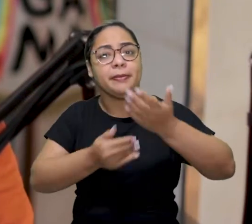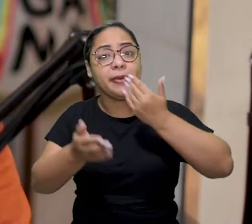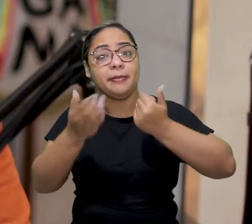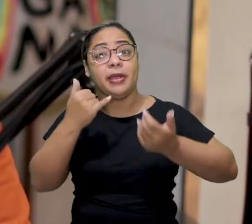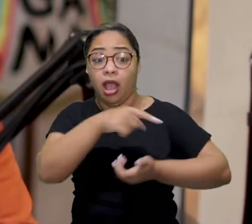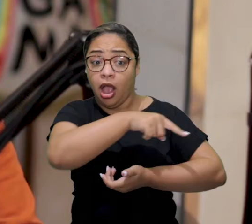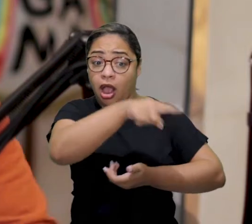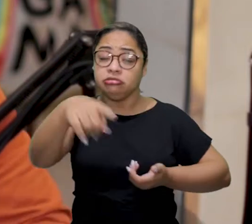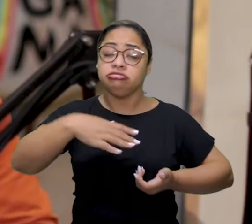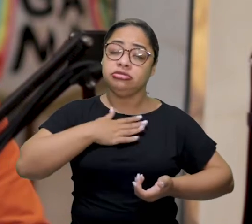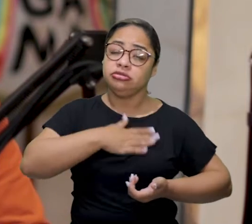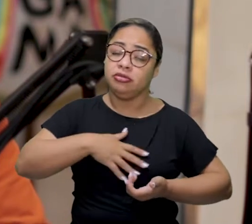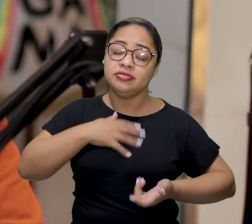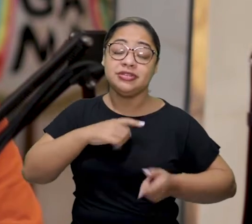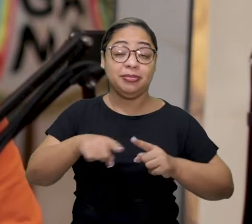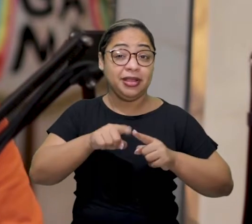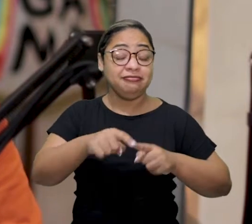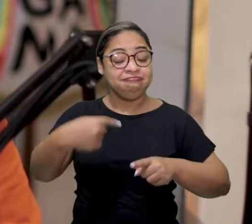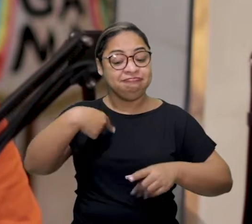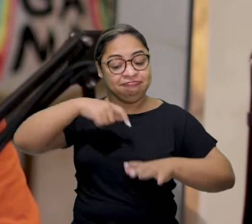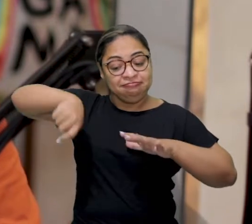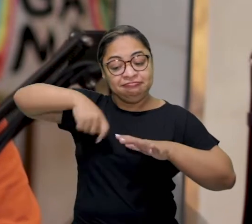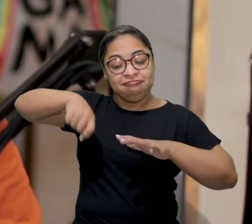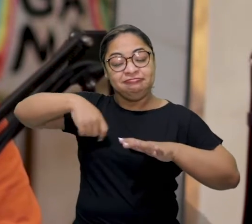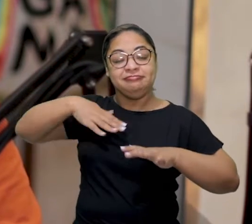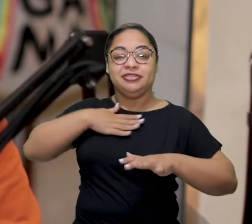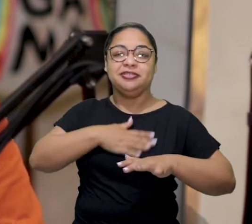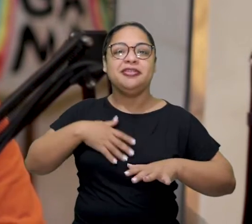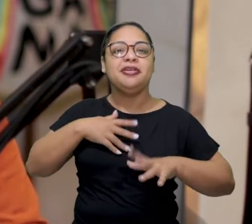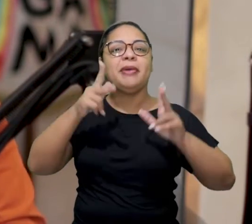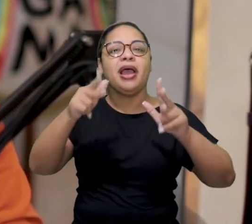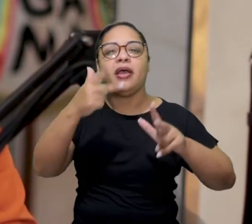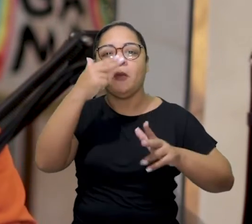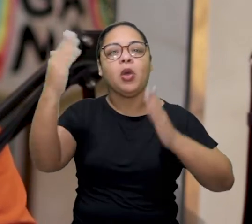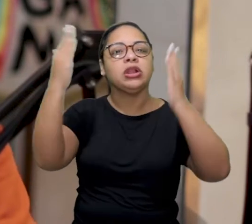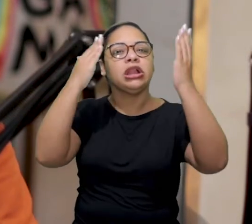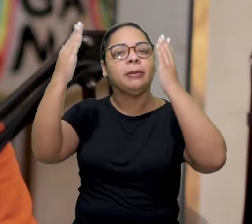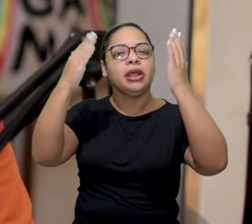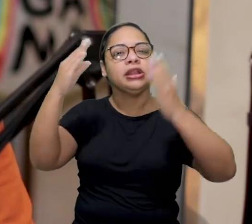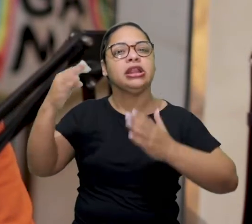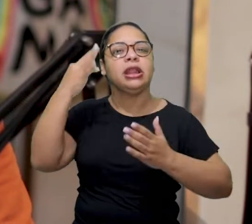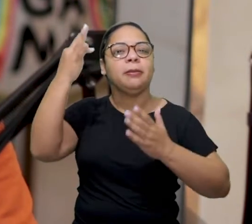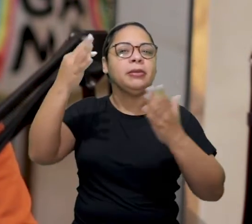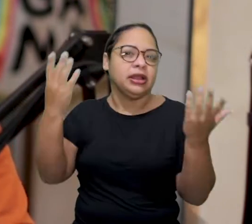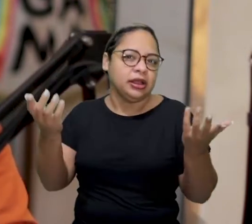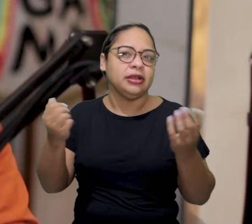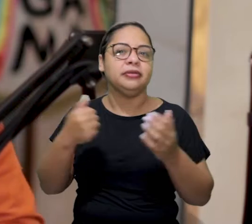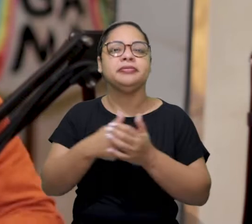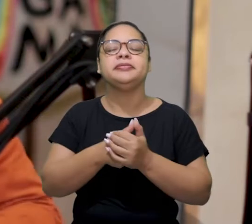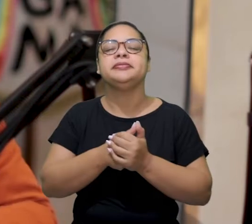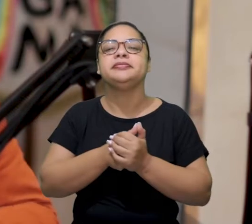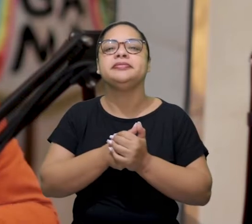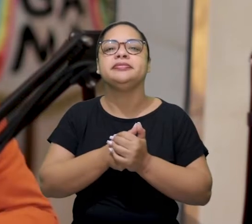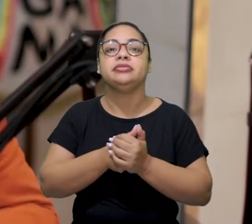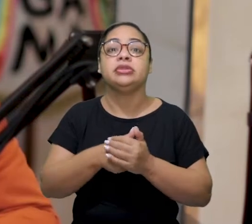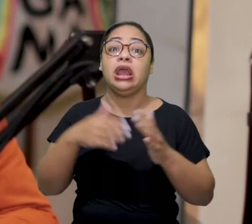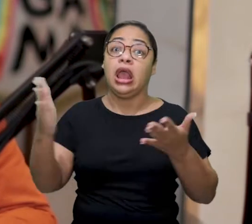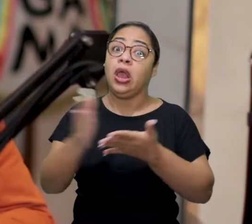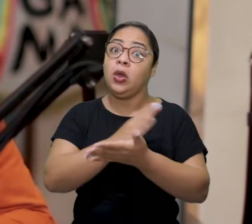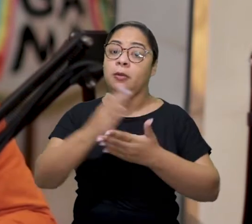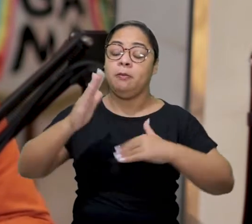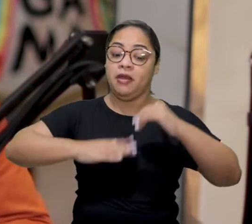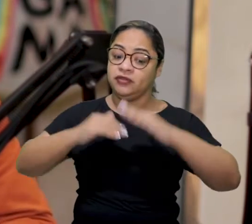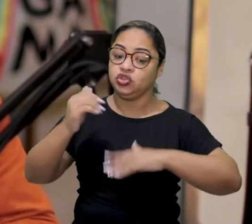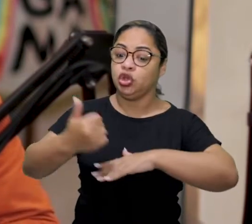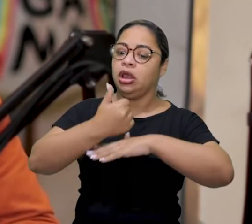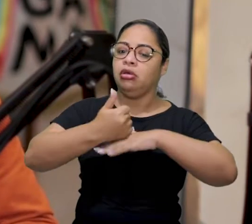recebe muito bom para quem faz é quase a quimioterapia nessa a gente vou parar pra pensar profissionalmente a gente tem ali alguns deveres que faz a gente são um